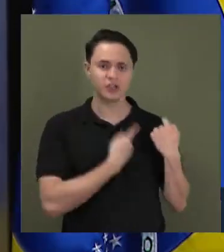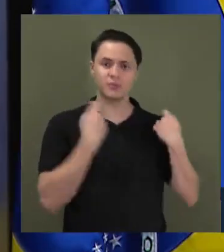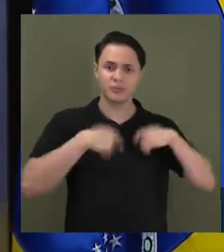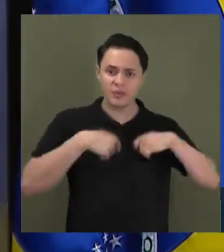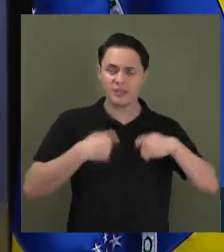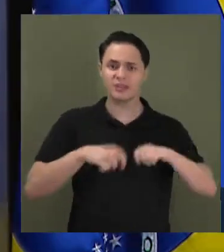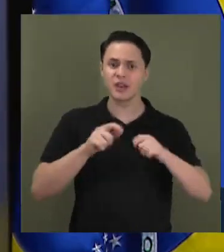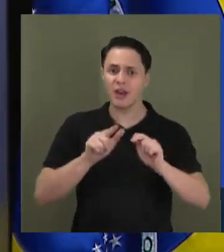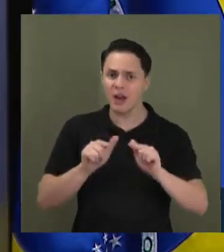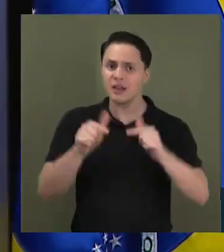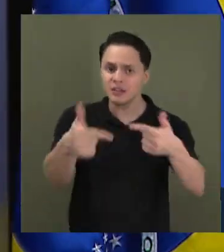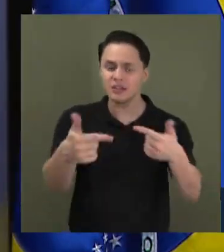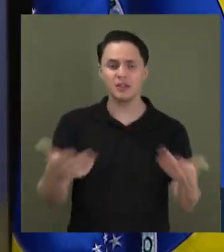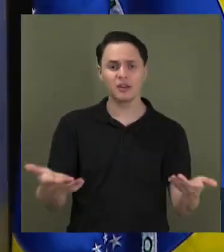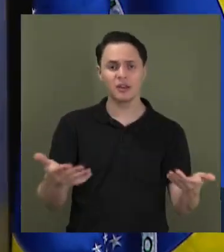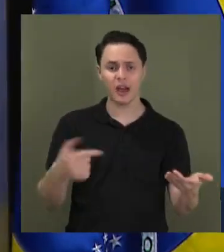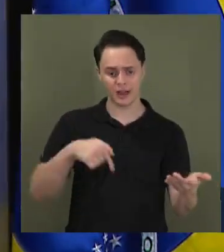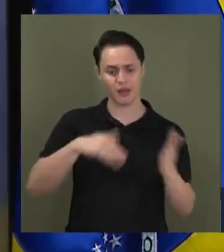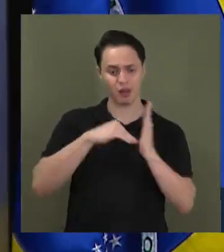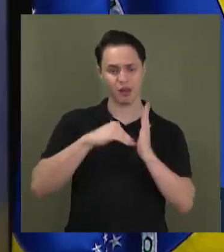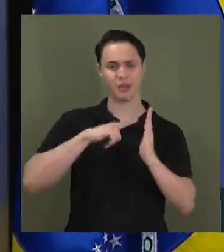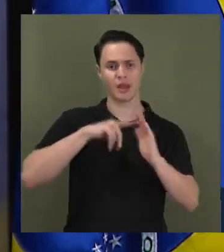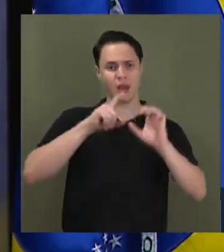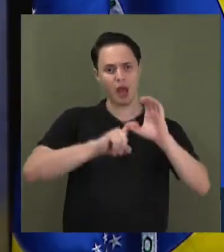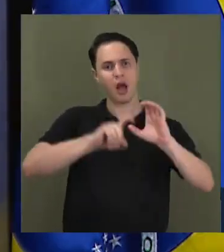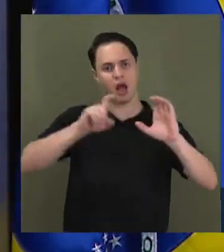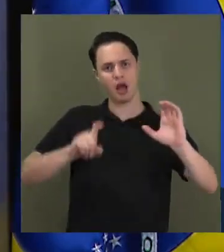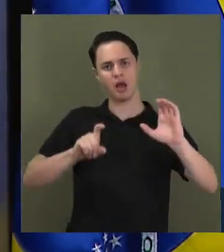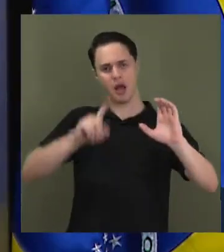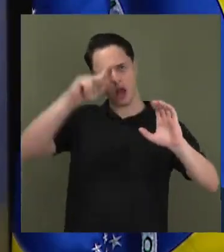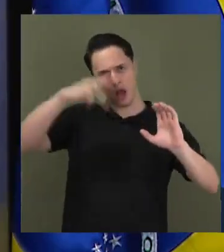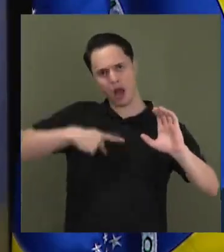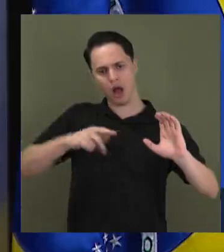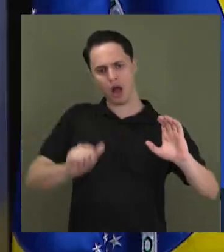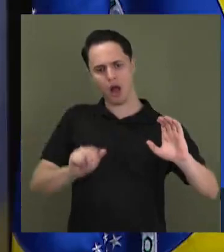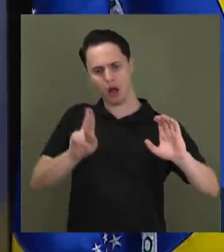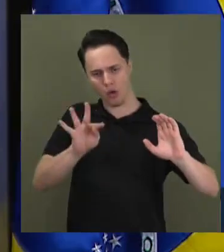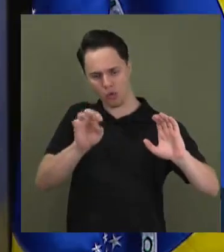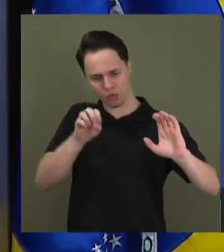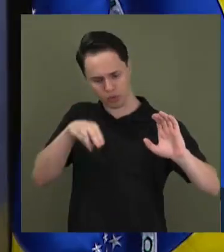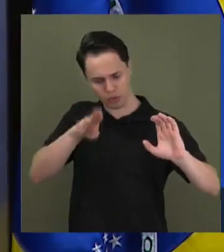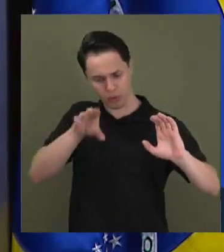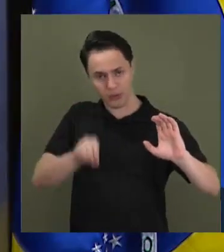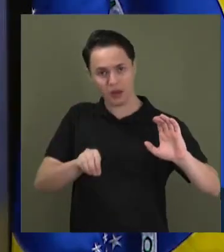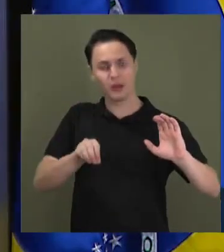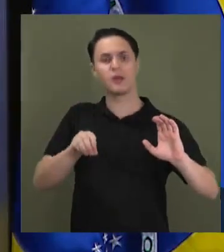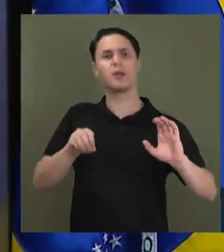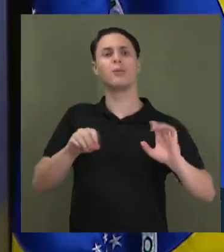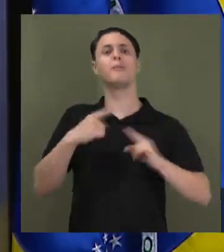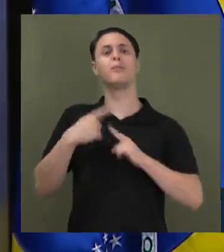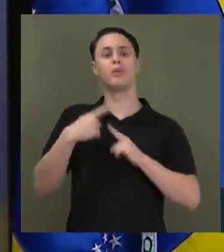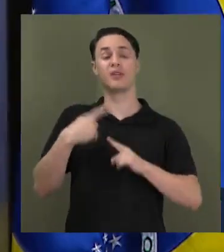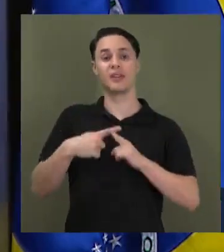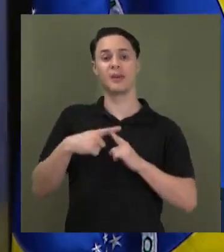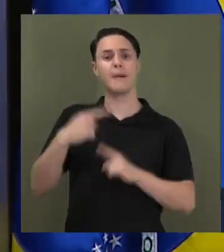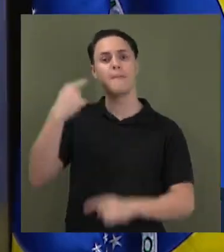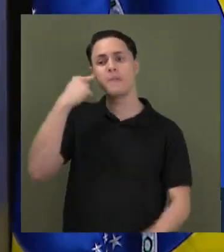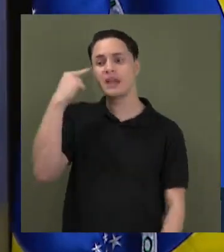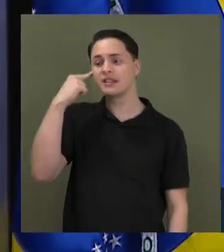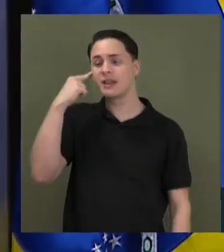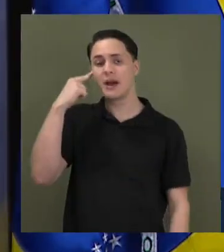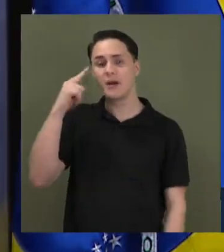Devemos agir com autonomia e independência em respeito aos mais de 100 milhões de